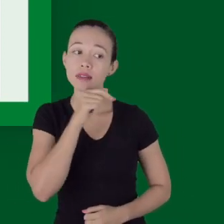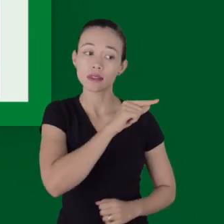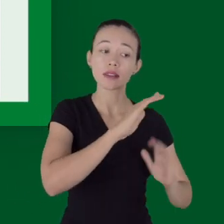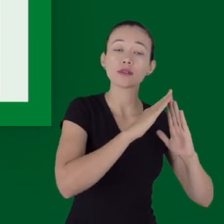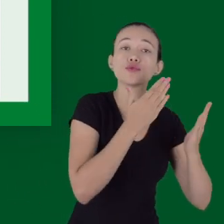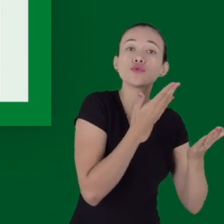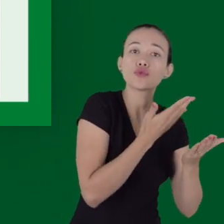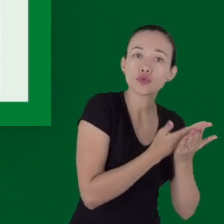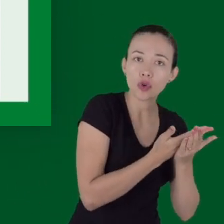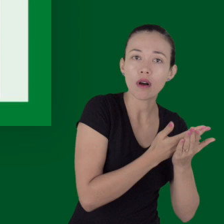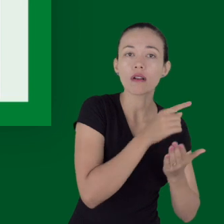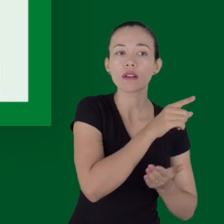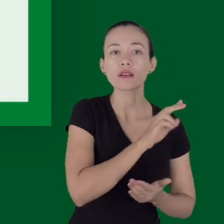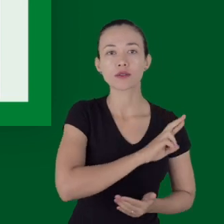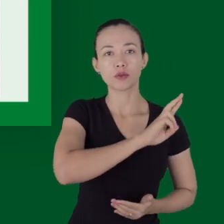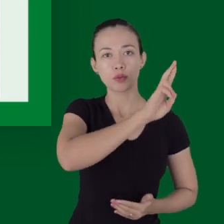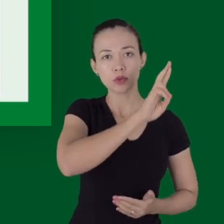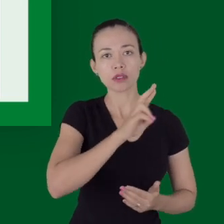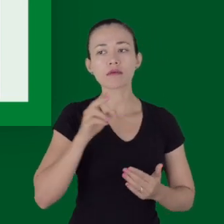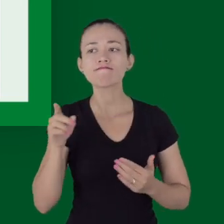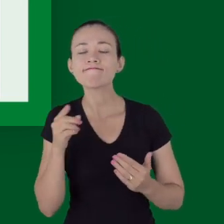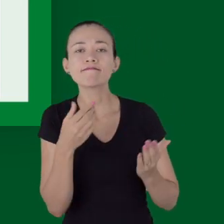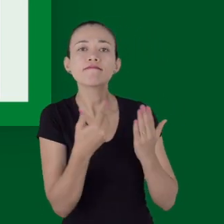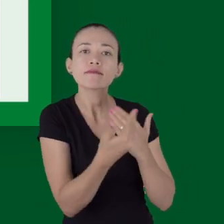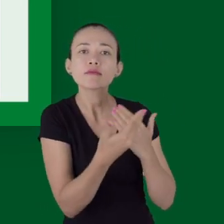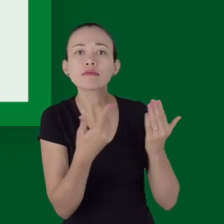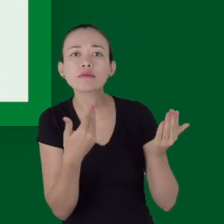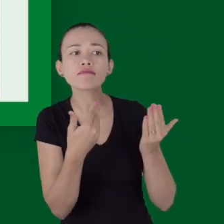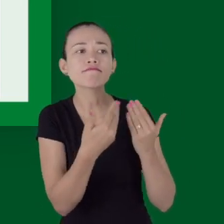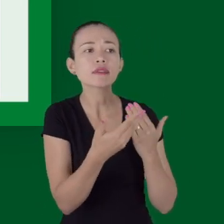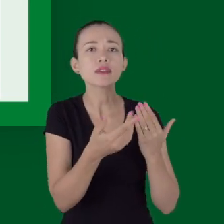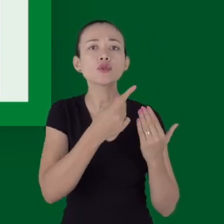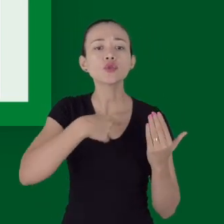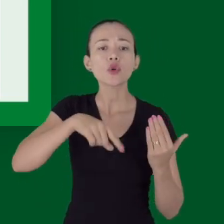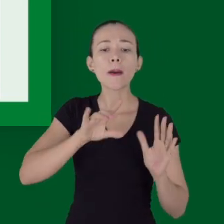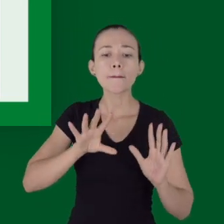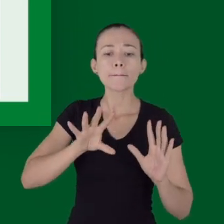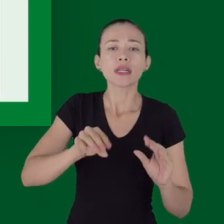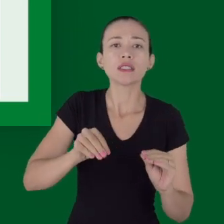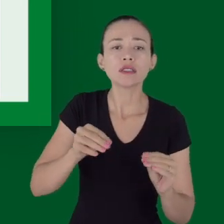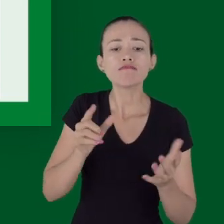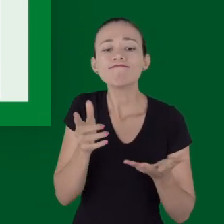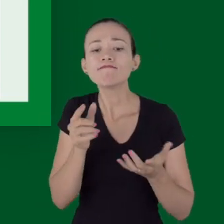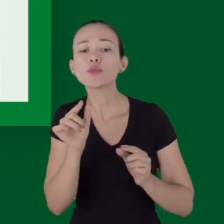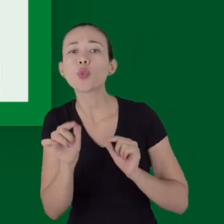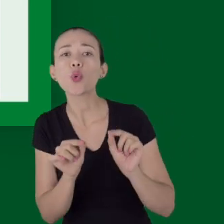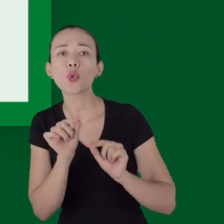ser a necessidade de supervisão e intervenção de algum